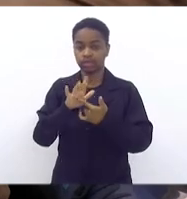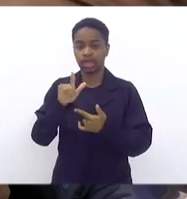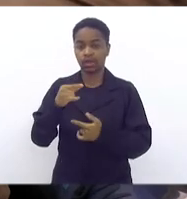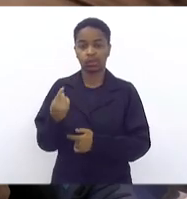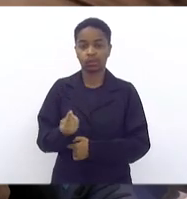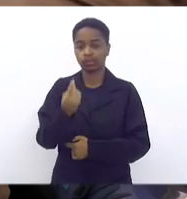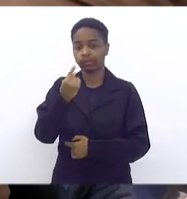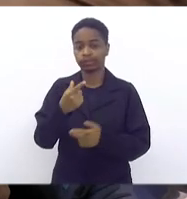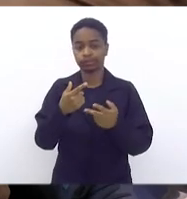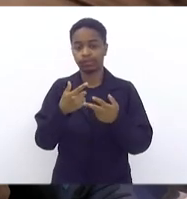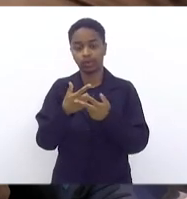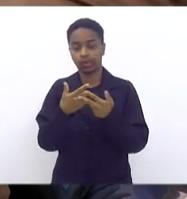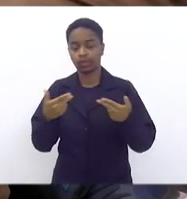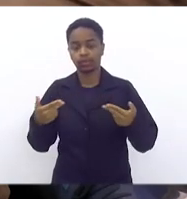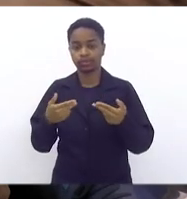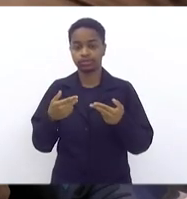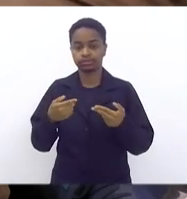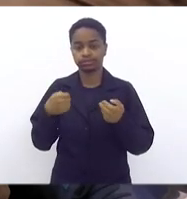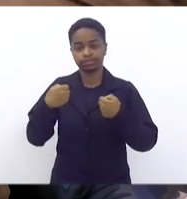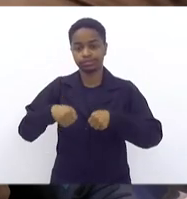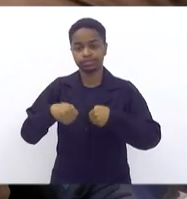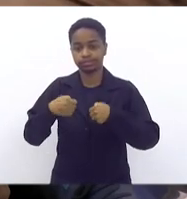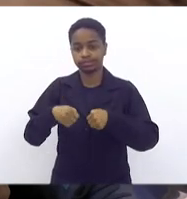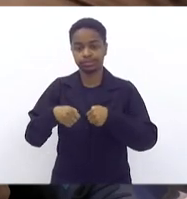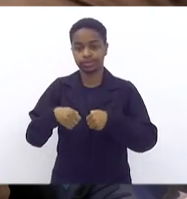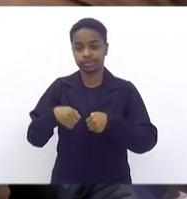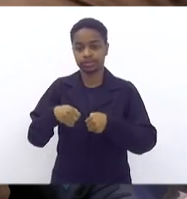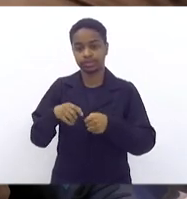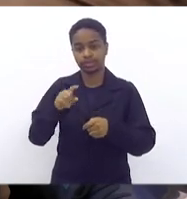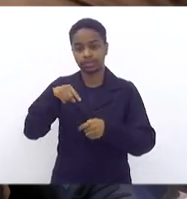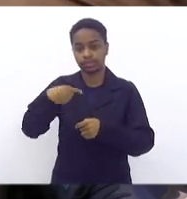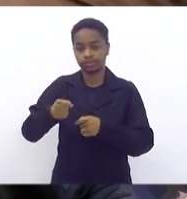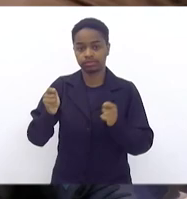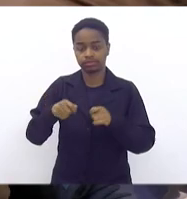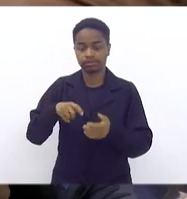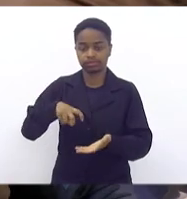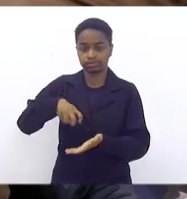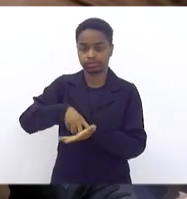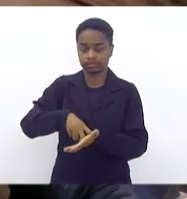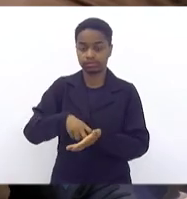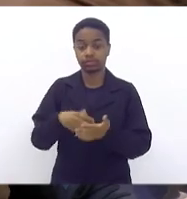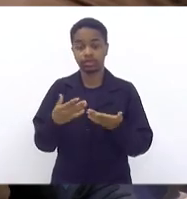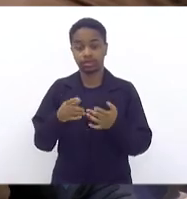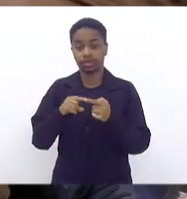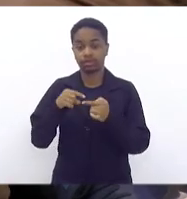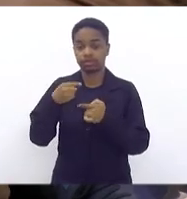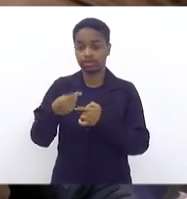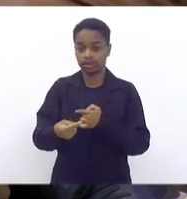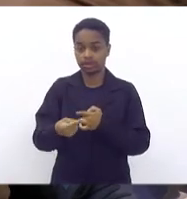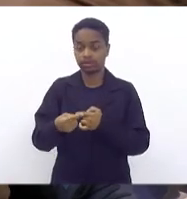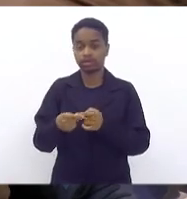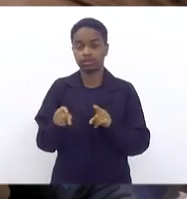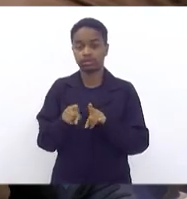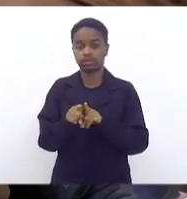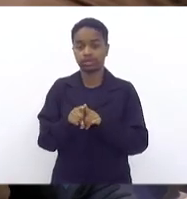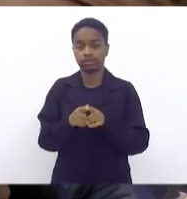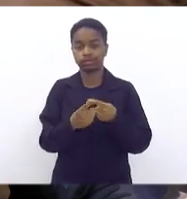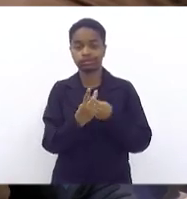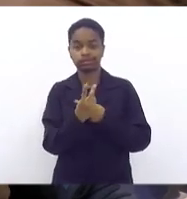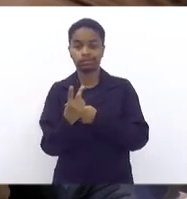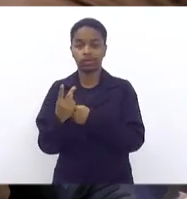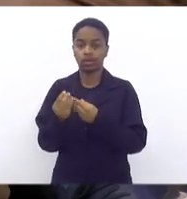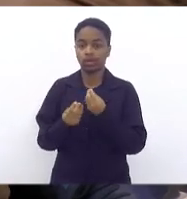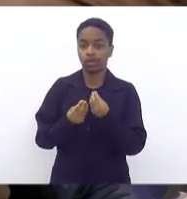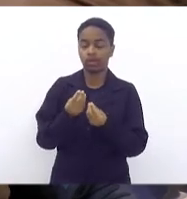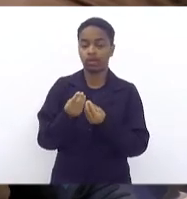a uma condenação criminal eh e daí para isso a jurisprudência acaba se protegendo usando